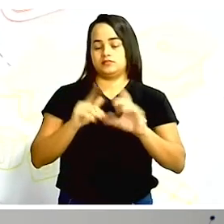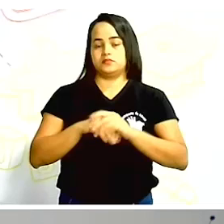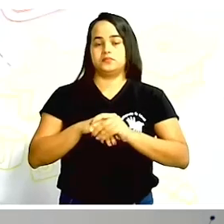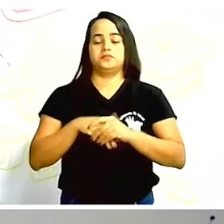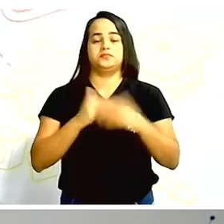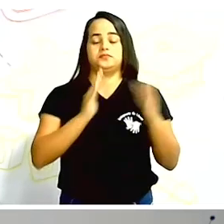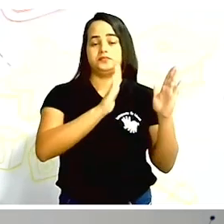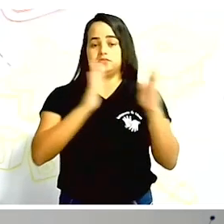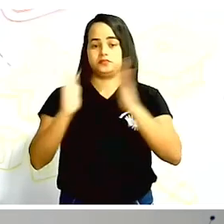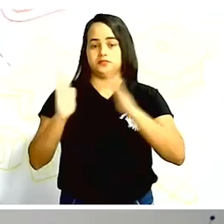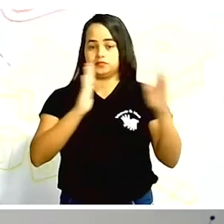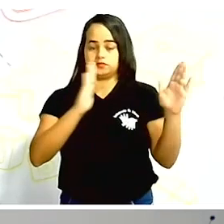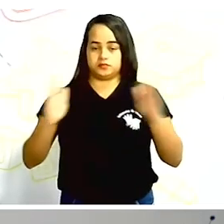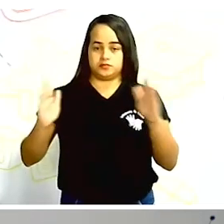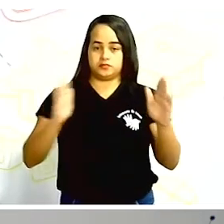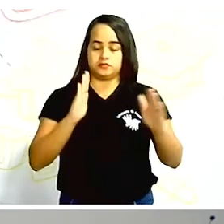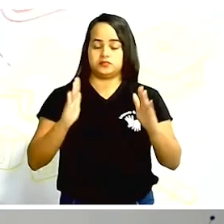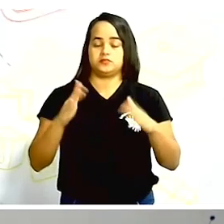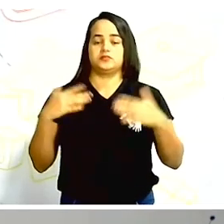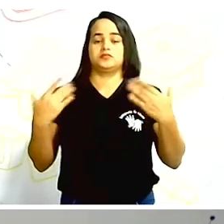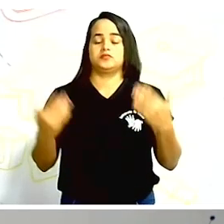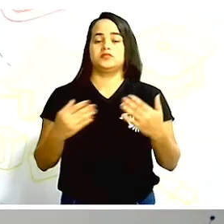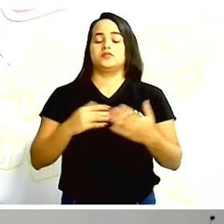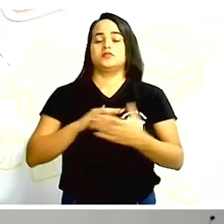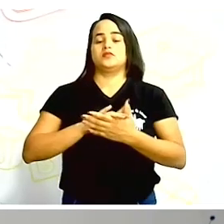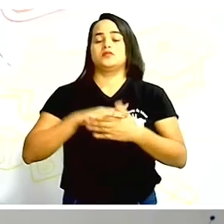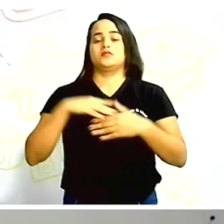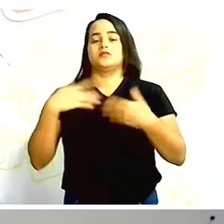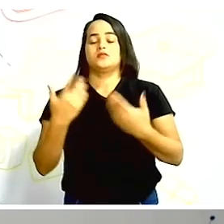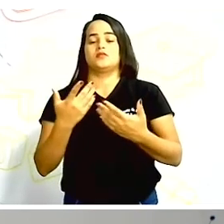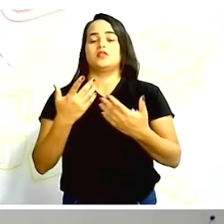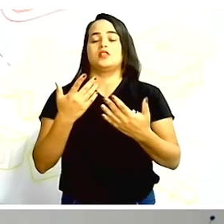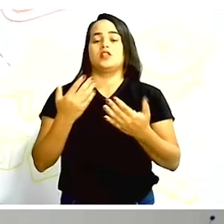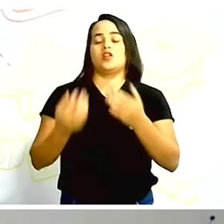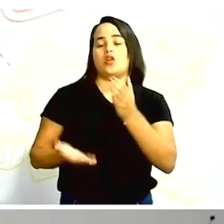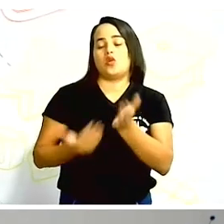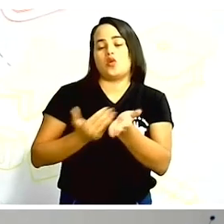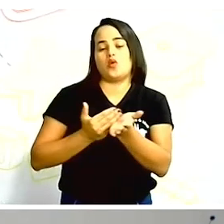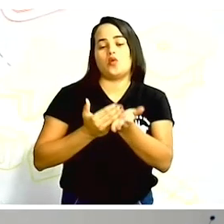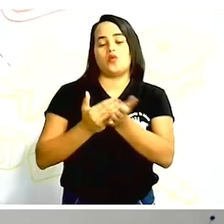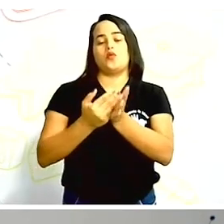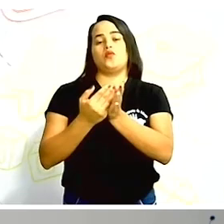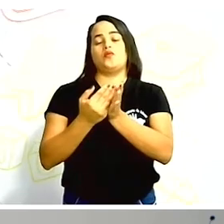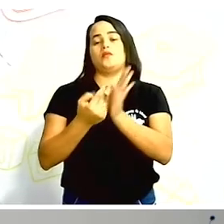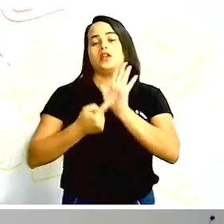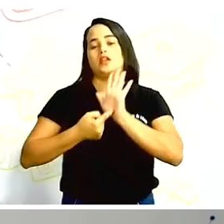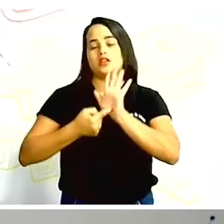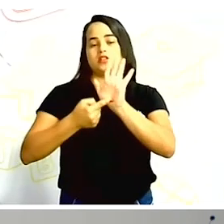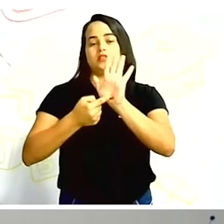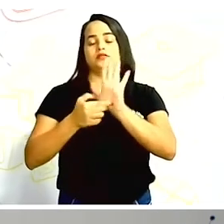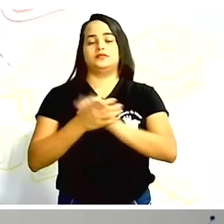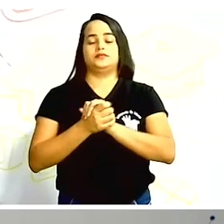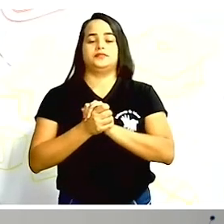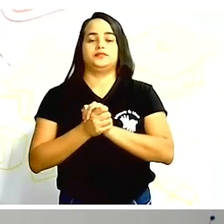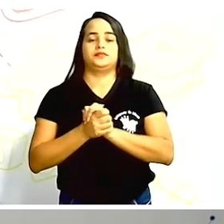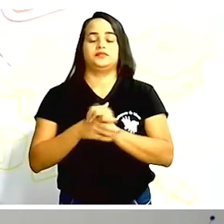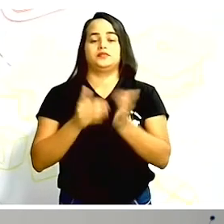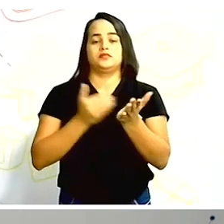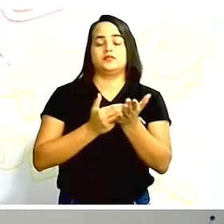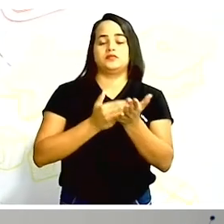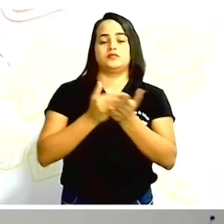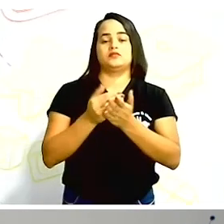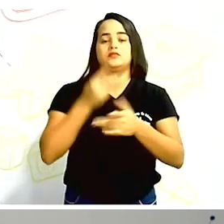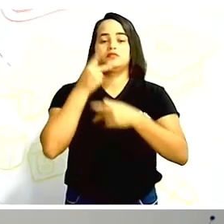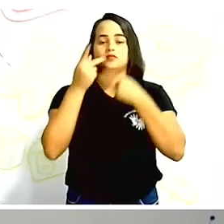período aí de puberdade é que esses hormônios vão deixar de ser inibidos e vão começar a atuar no nosso organismo. Vamos começar